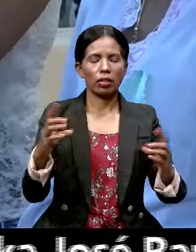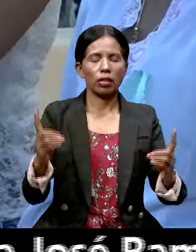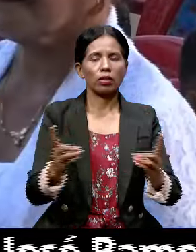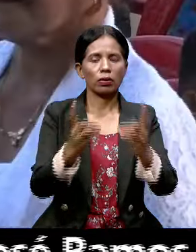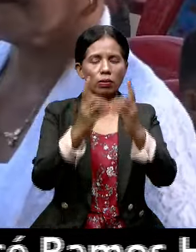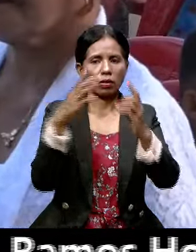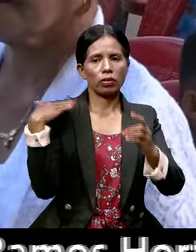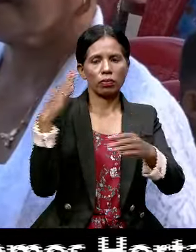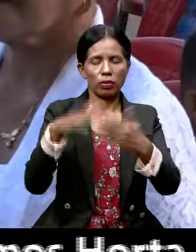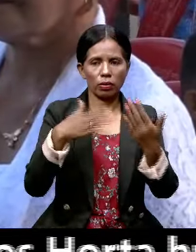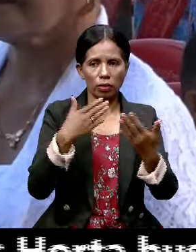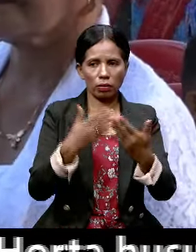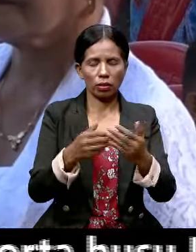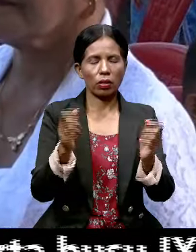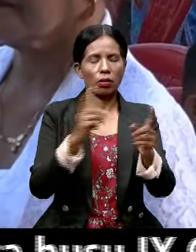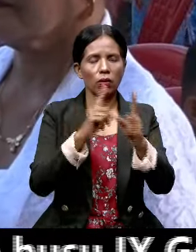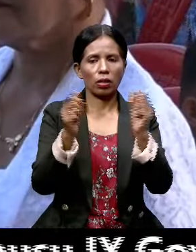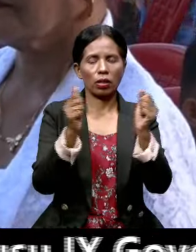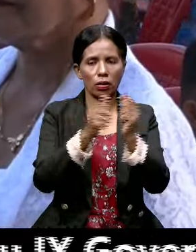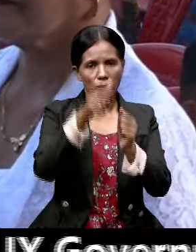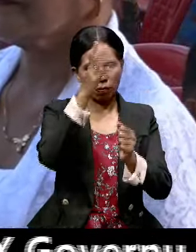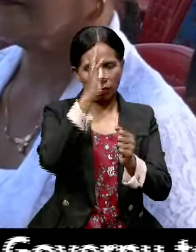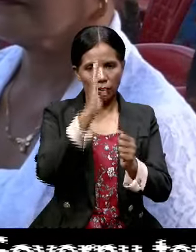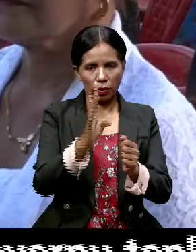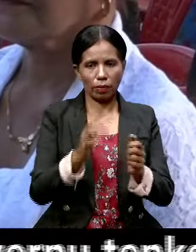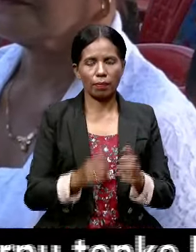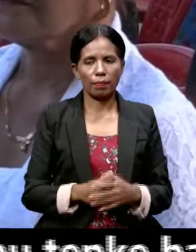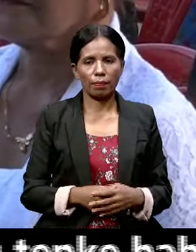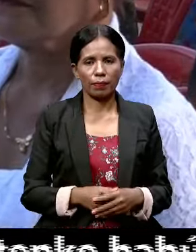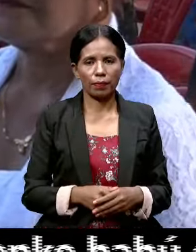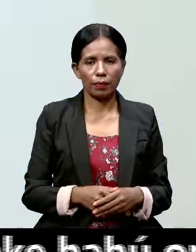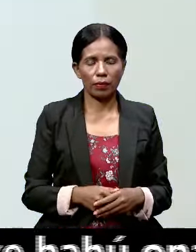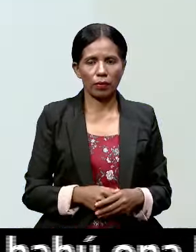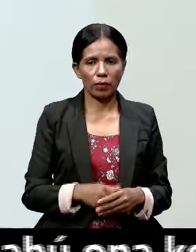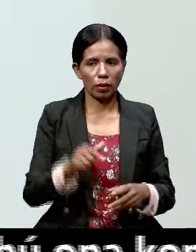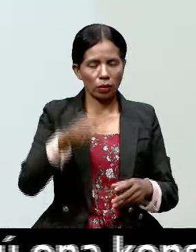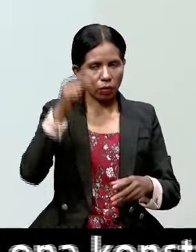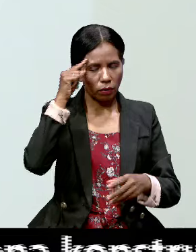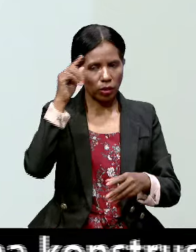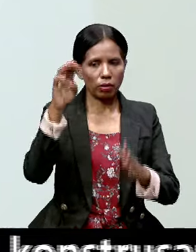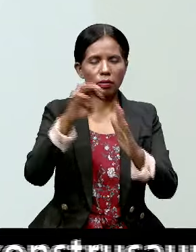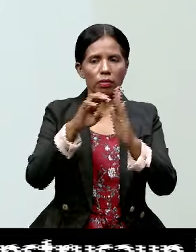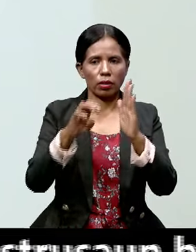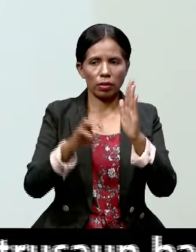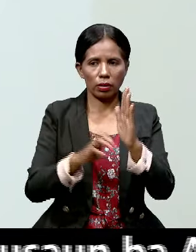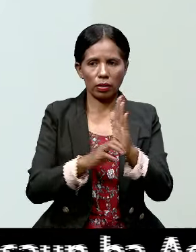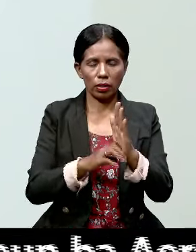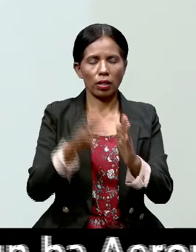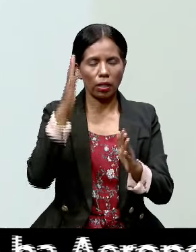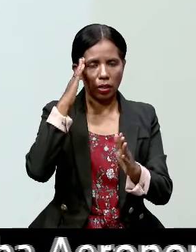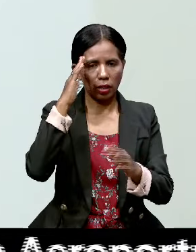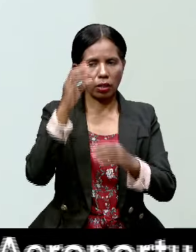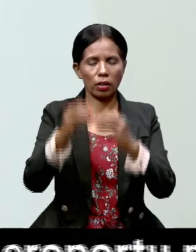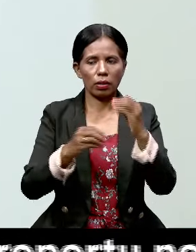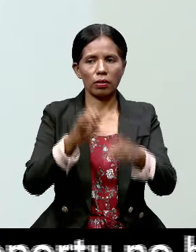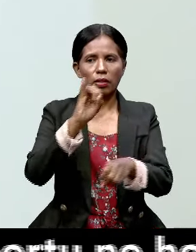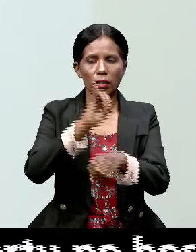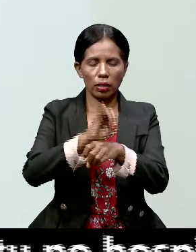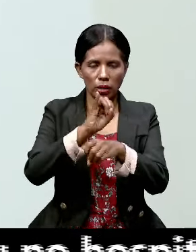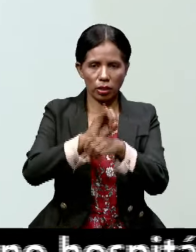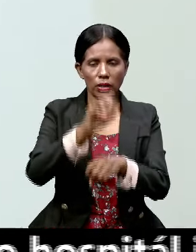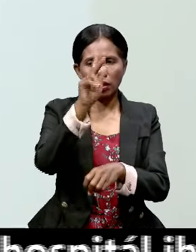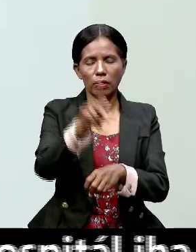onde conversa Romara Omar. Governo e Estado reconhece que a Igreja